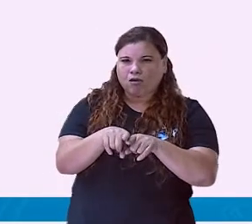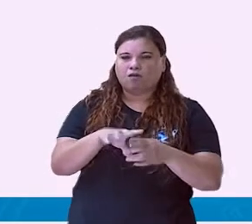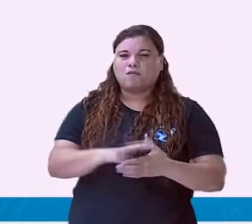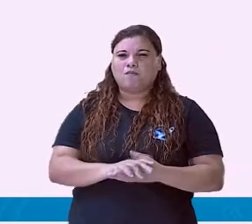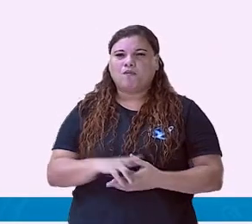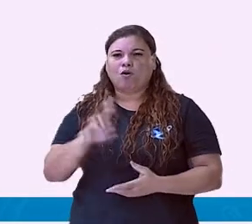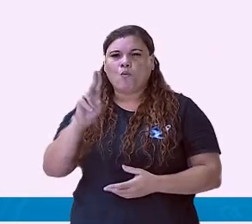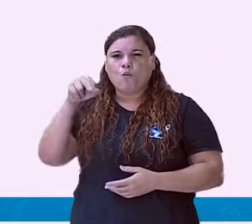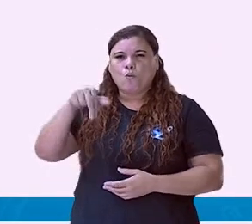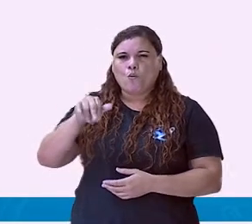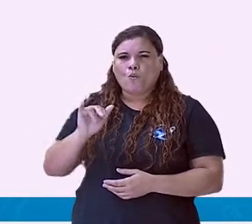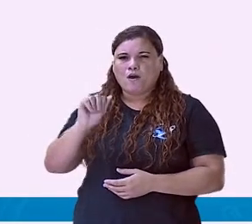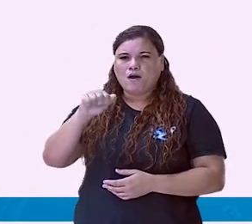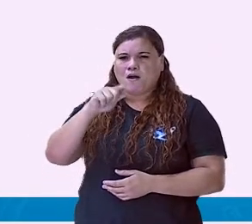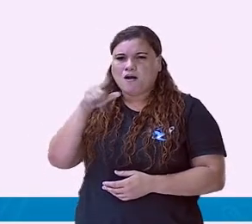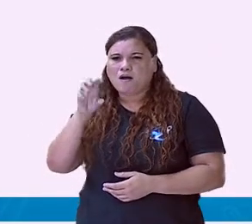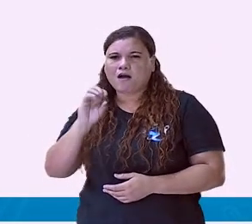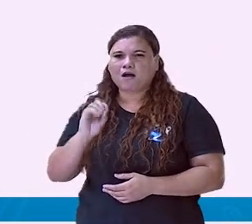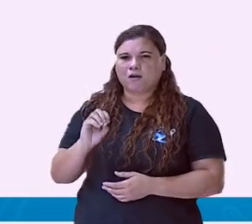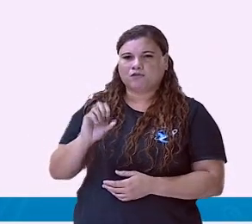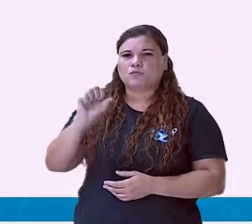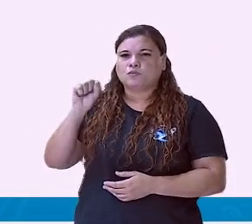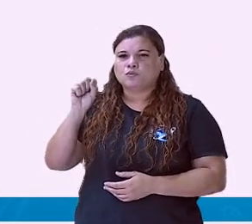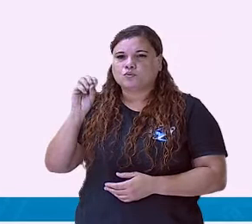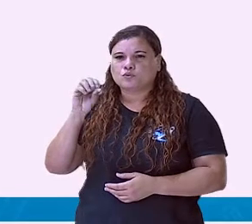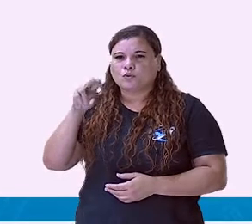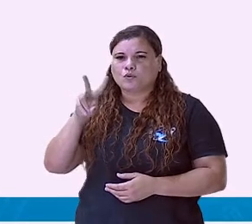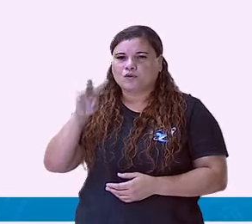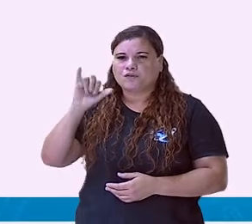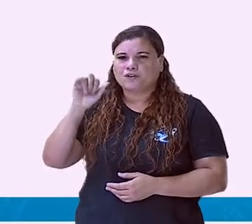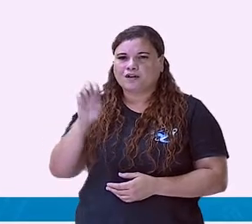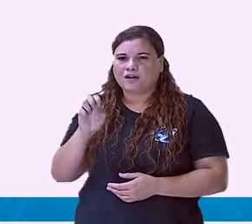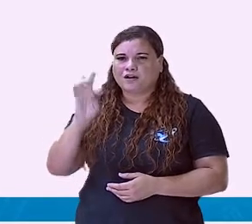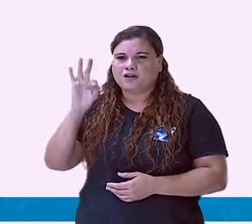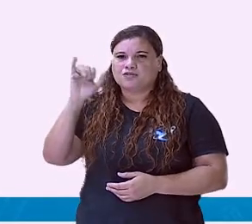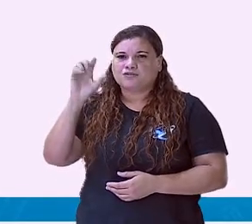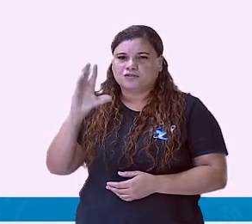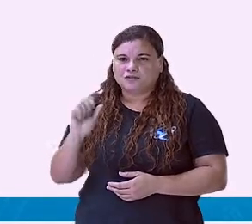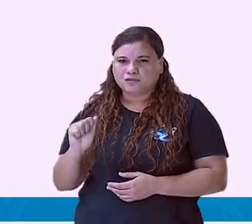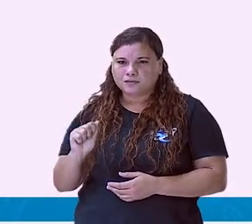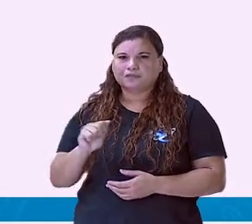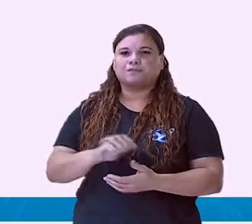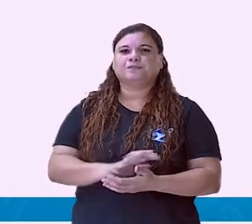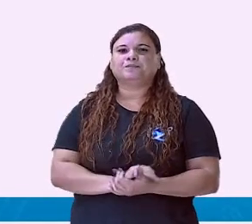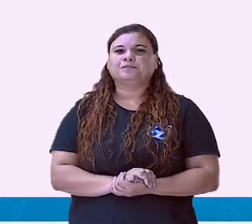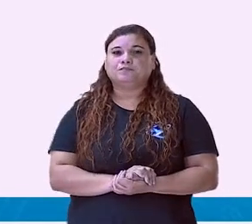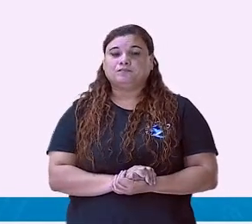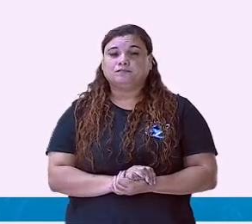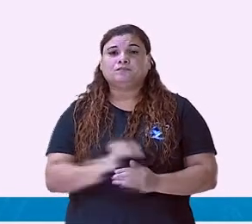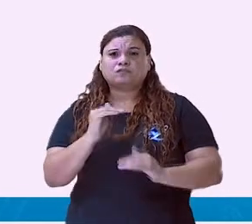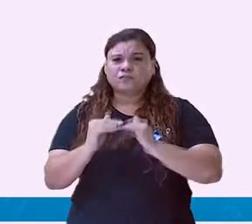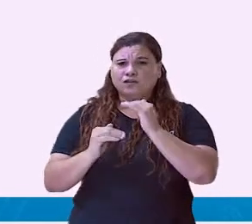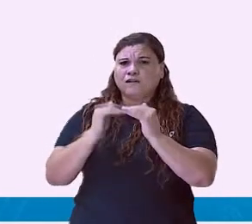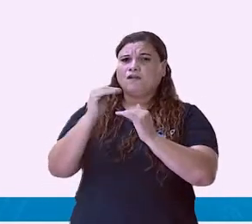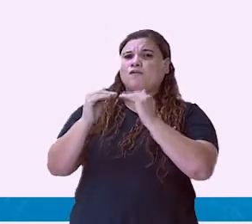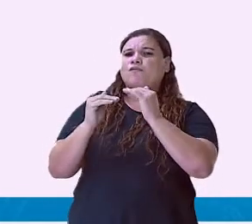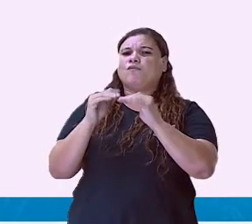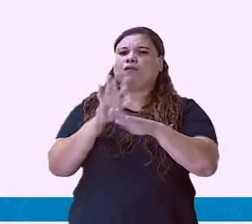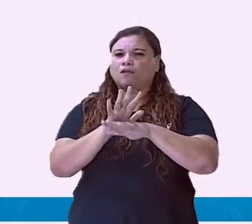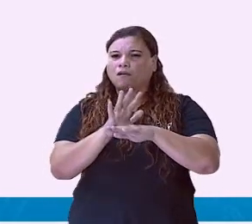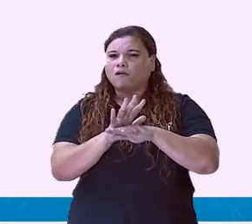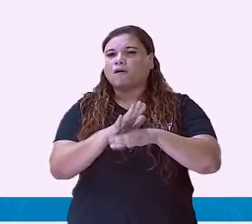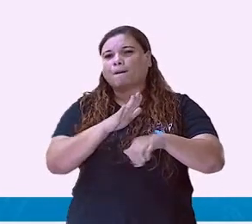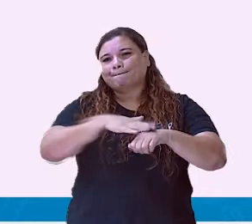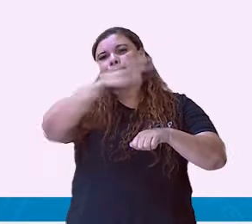Modificaram-se. Os países que tinham economia desenvolvidas e poderio tecnológico e militar, como Japão e Alemanha.